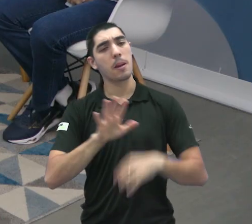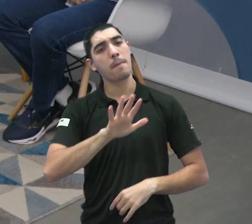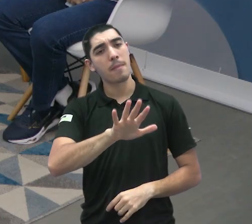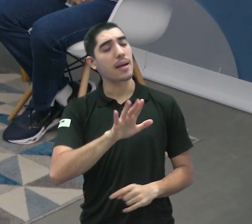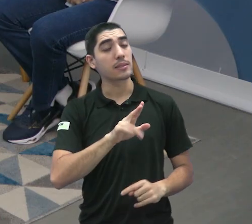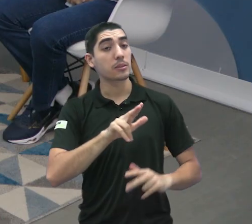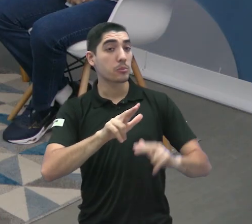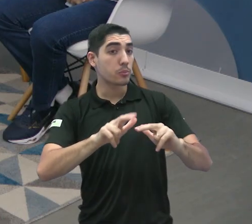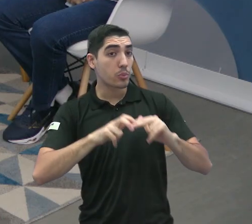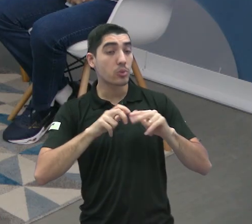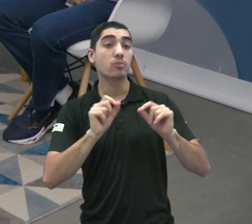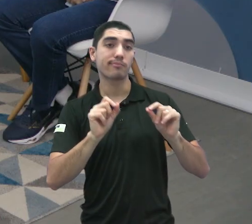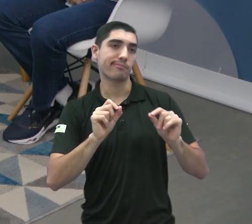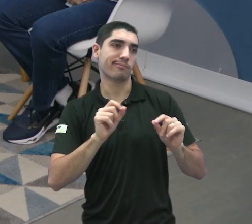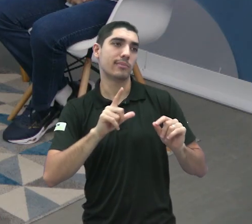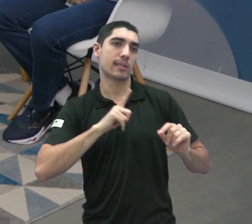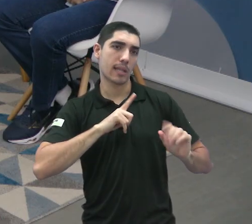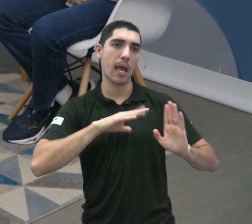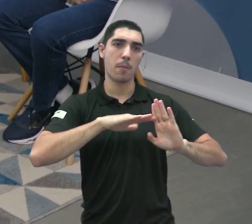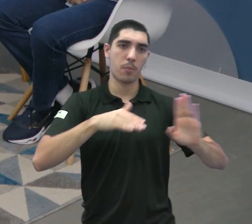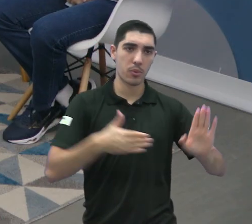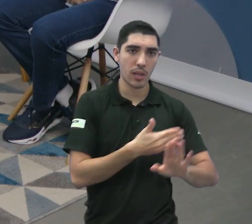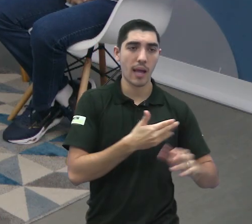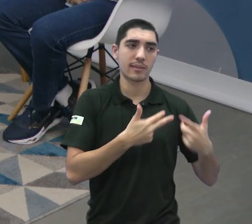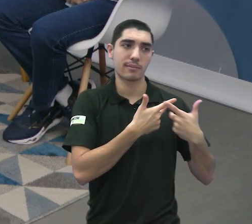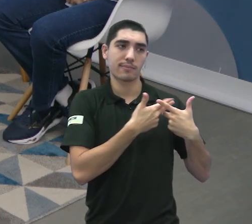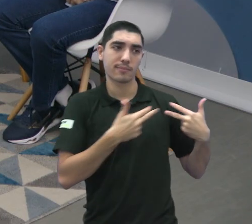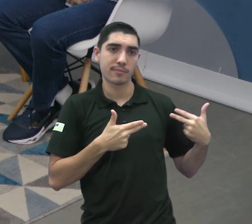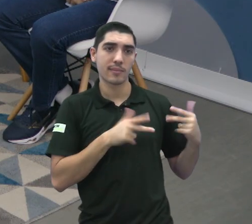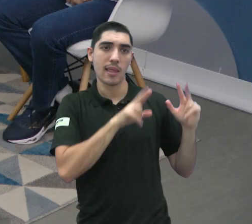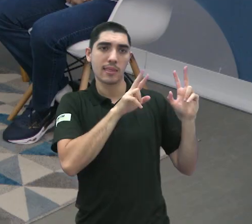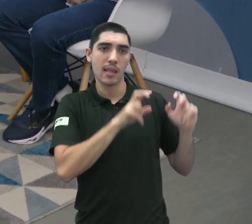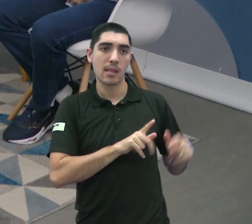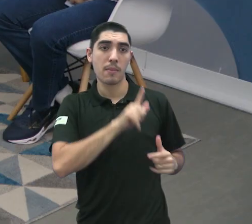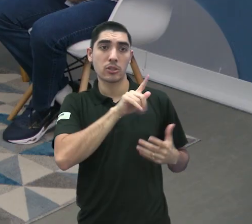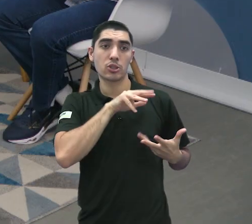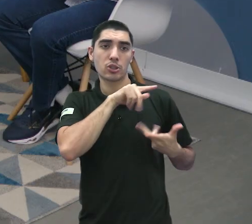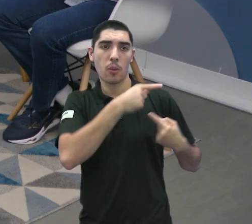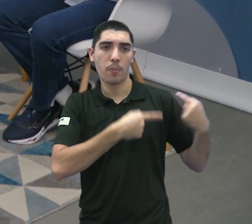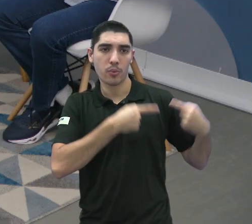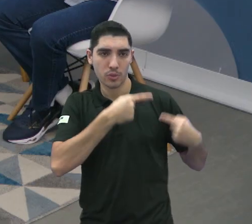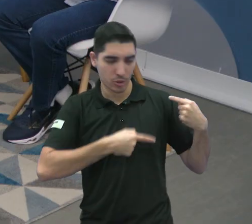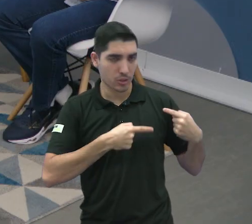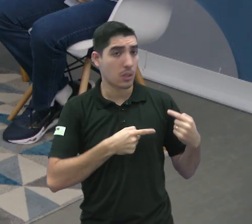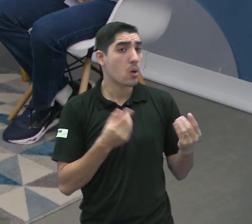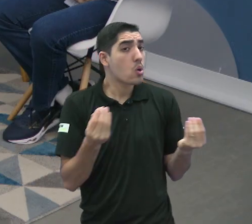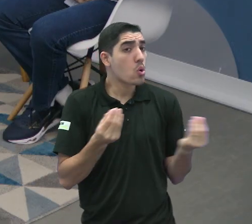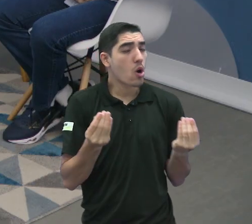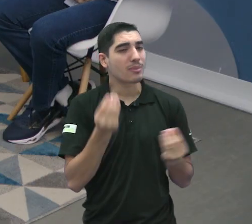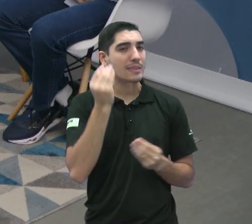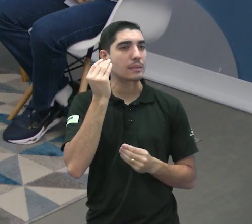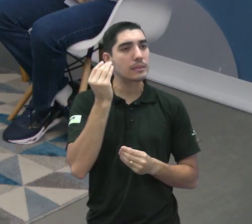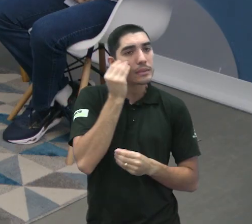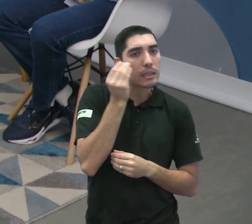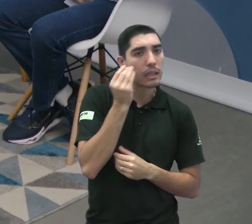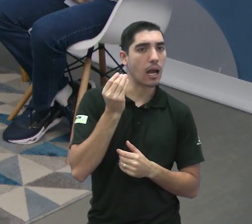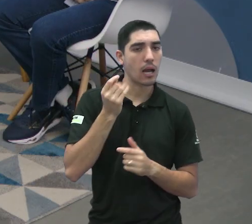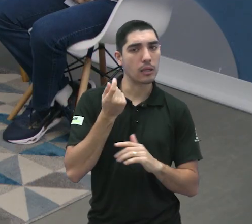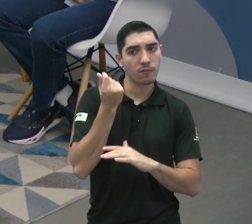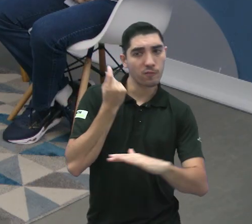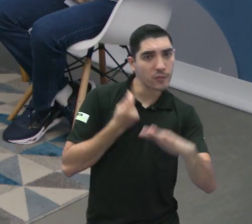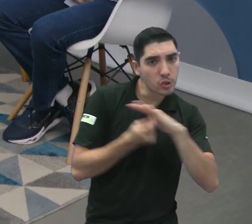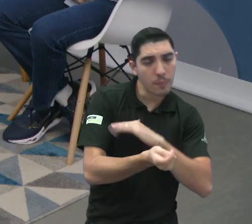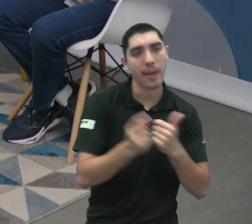por questões geopolíticas, como atrair novos negócios, né, novos investimentos, pensando nessa relação